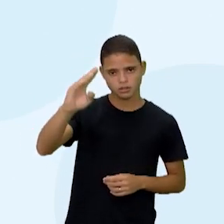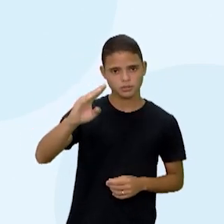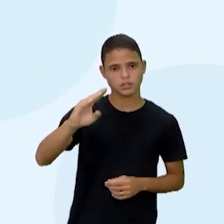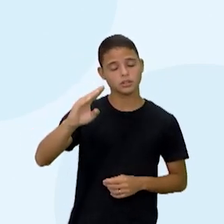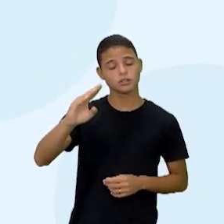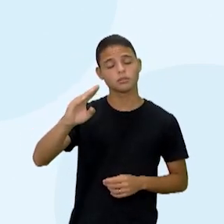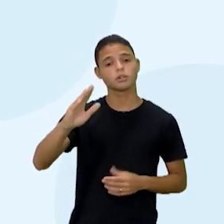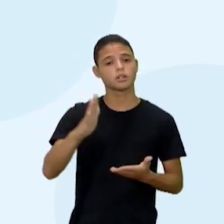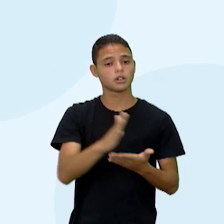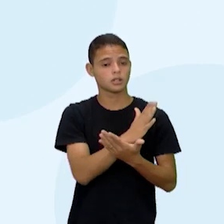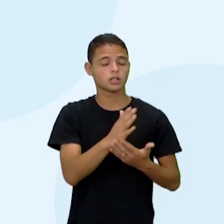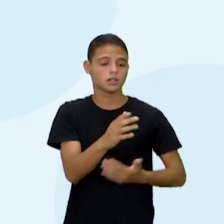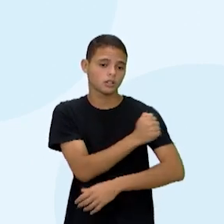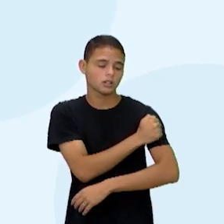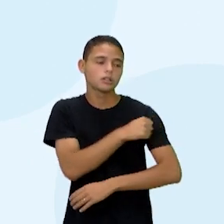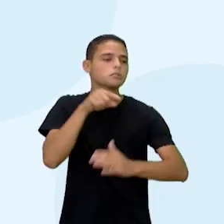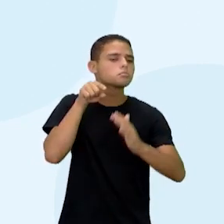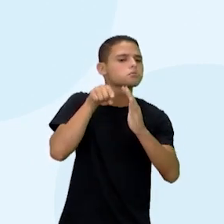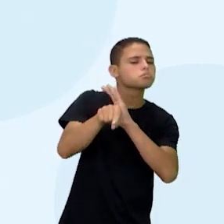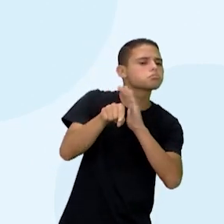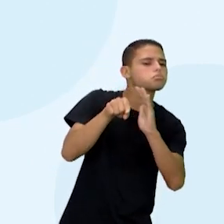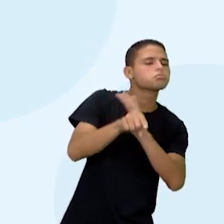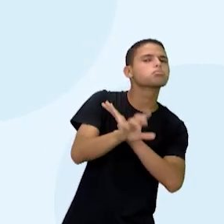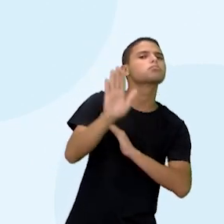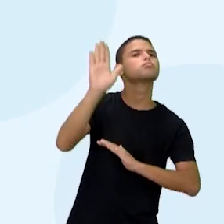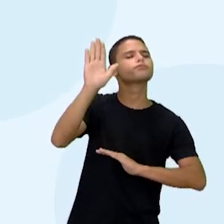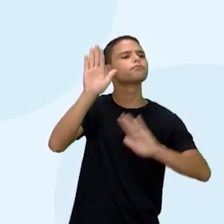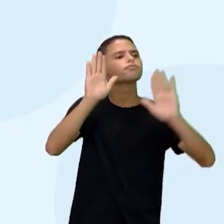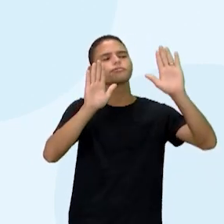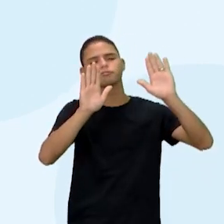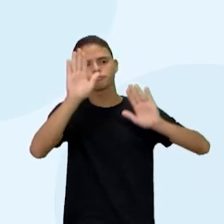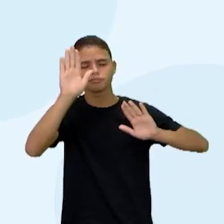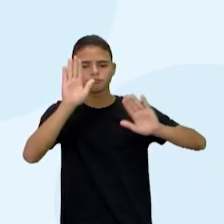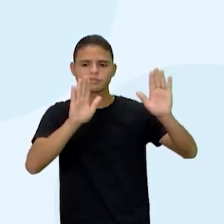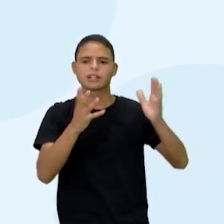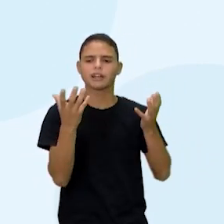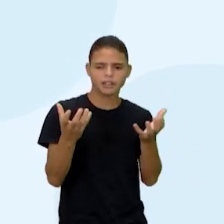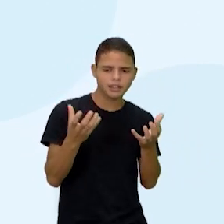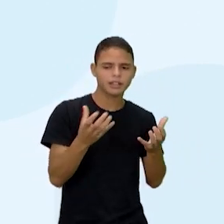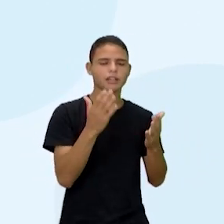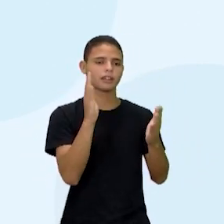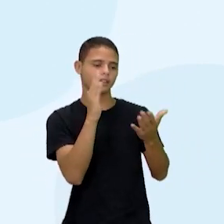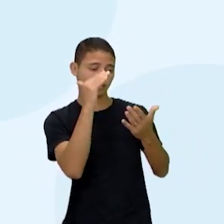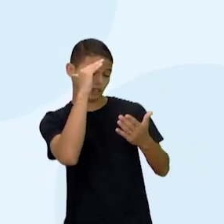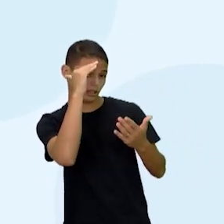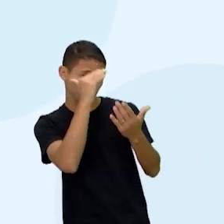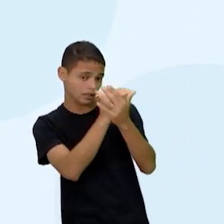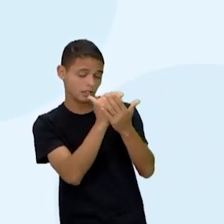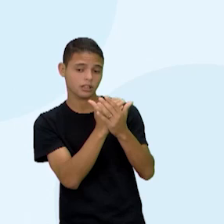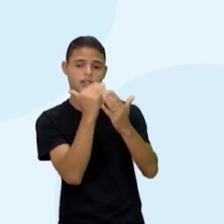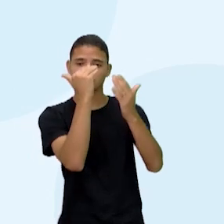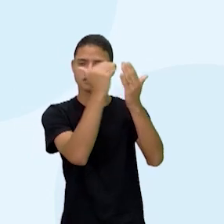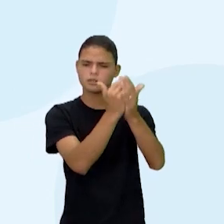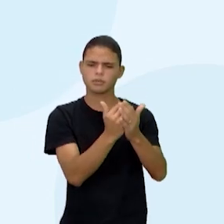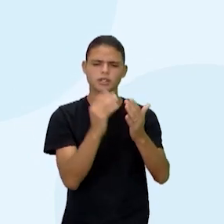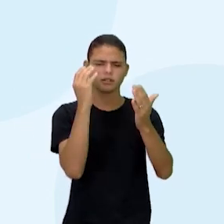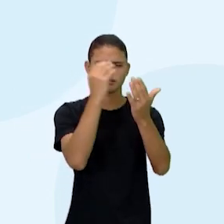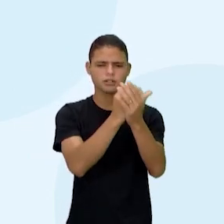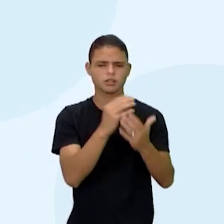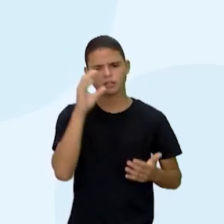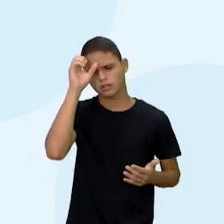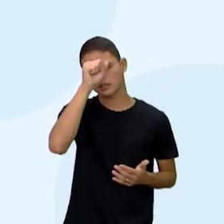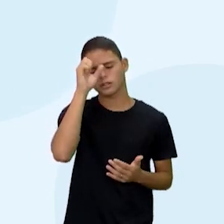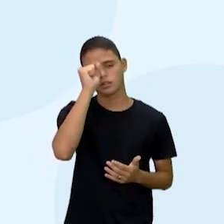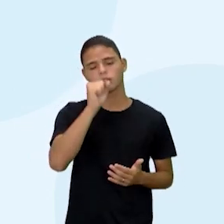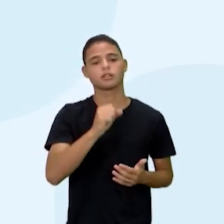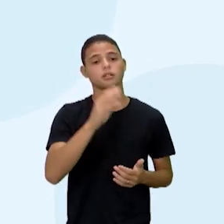estudantes perguntadores que ficam levantando a mão, perguntando para o professor e querem saber mais, principalmente quando eles estão assistindo uma aula